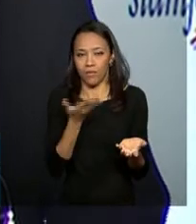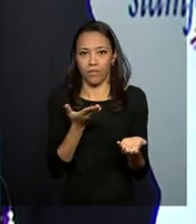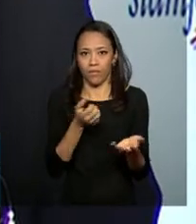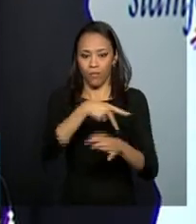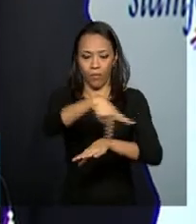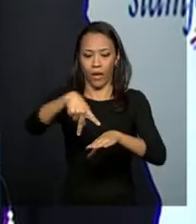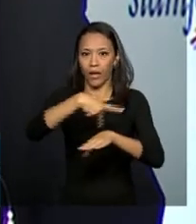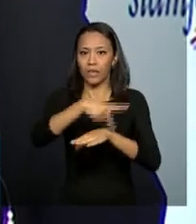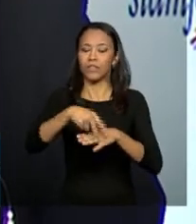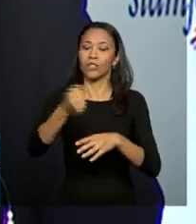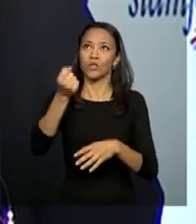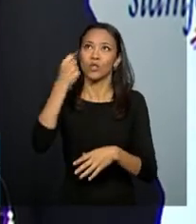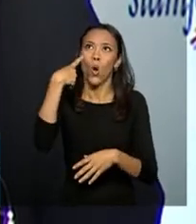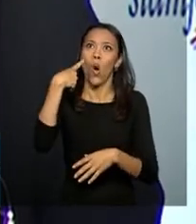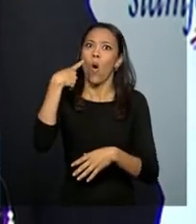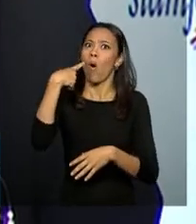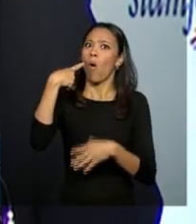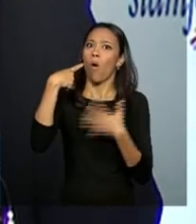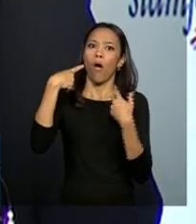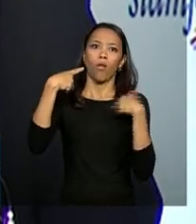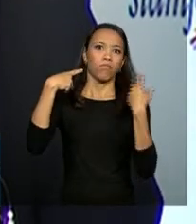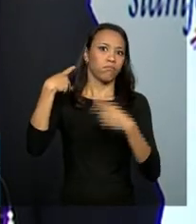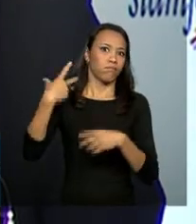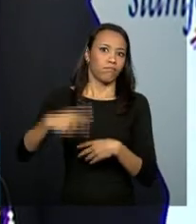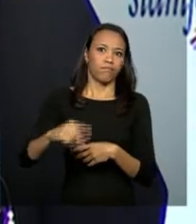país ensolarado como é o nosso,